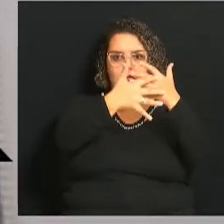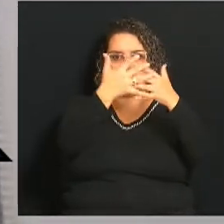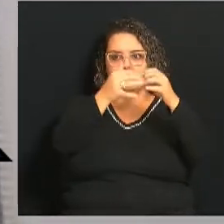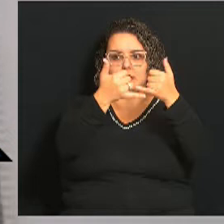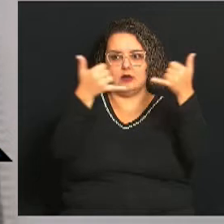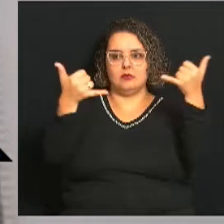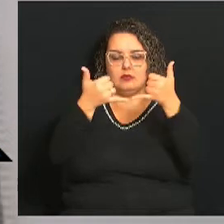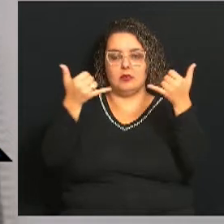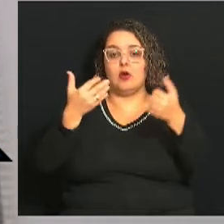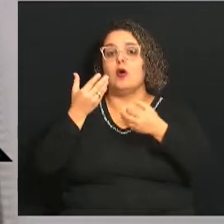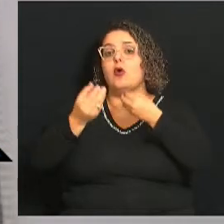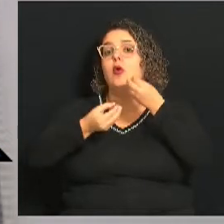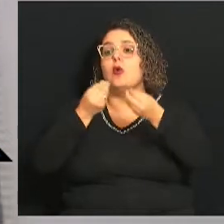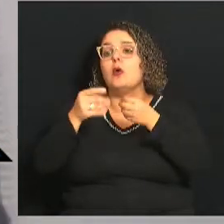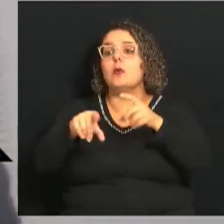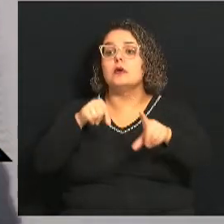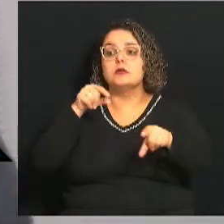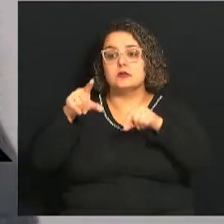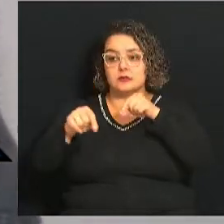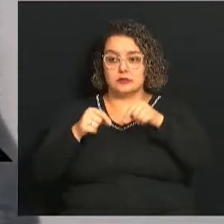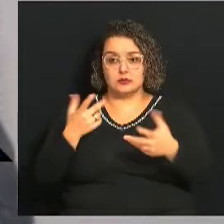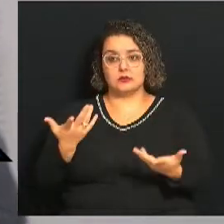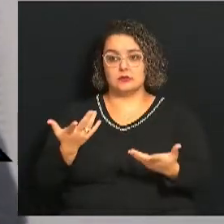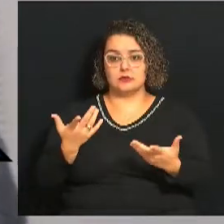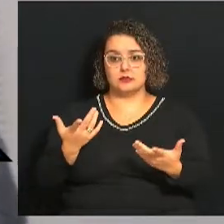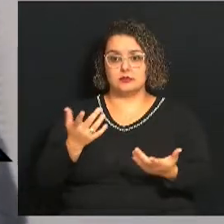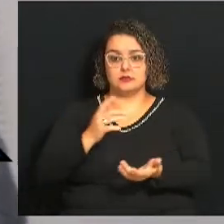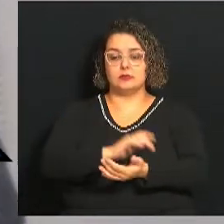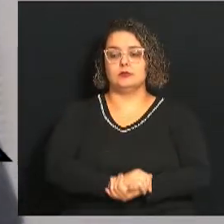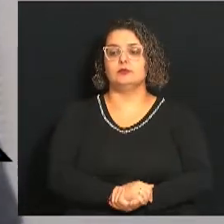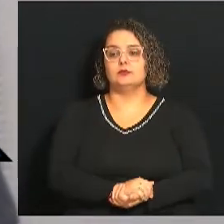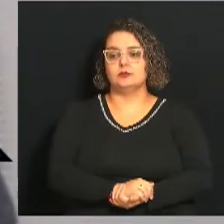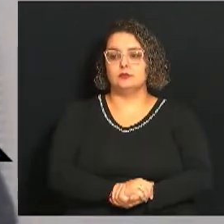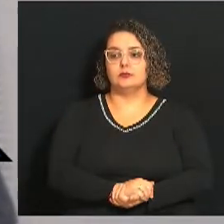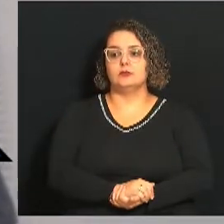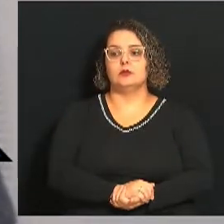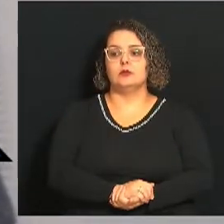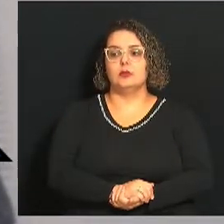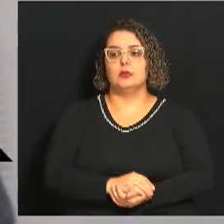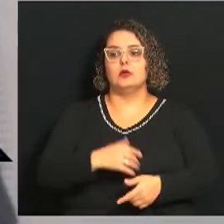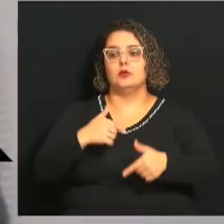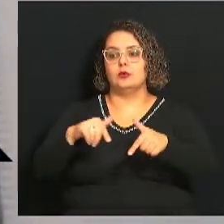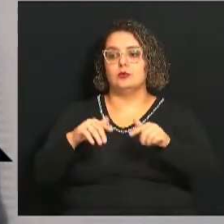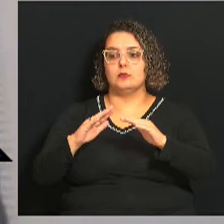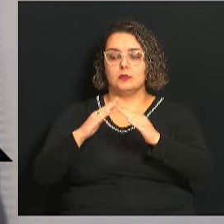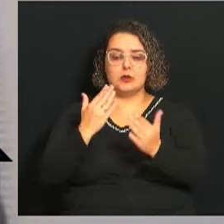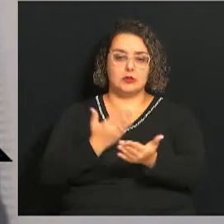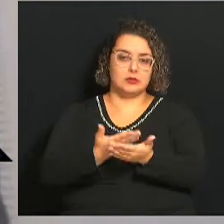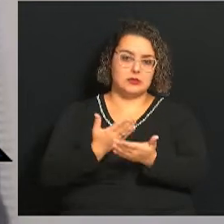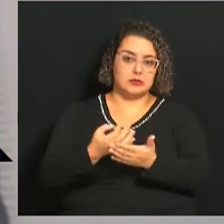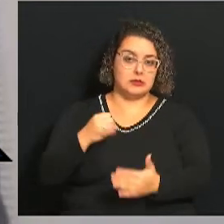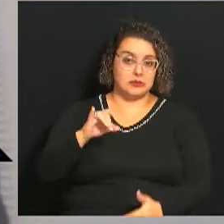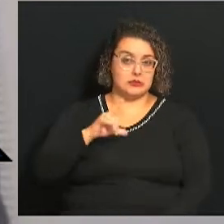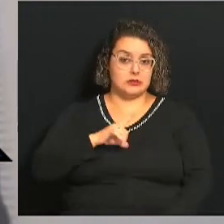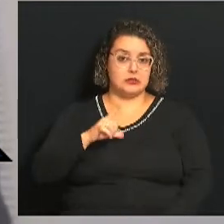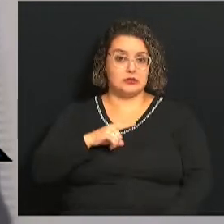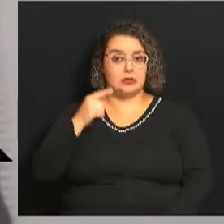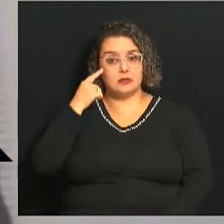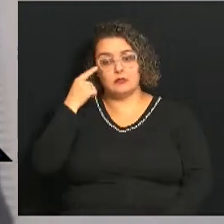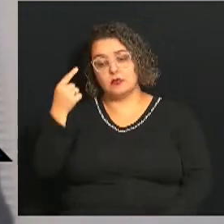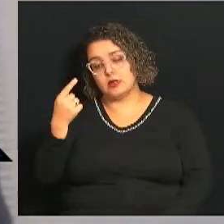que é esse critério de escolha, né? O número 5, trabalho com as escolas, se existe alguma coisa nesse sentido